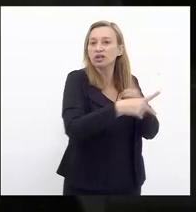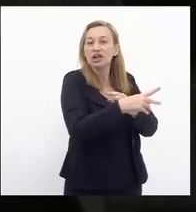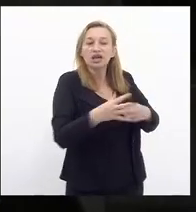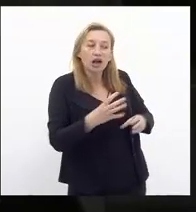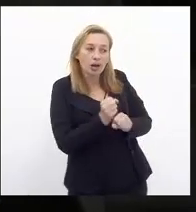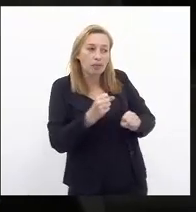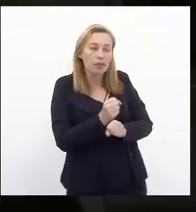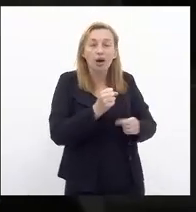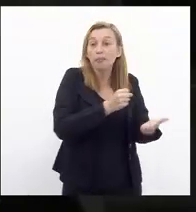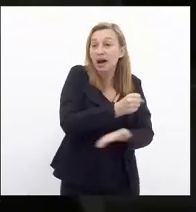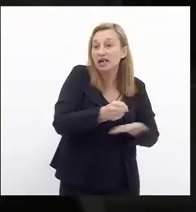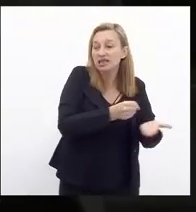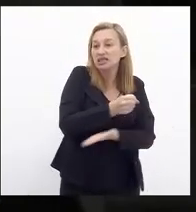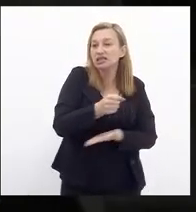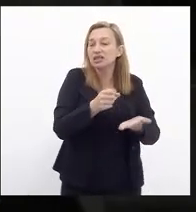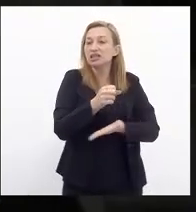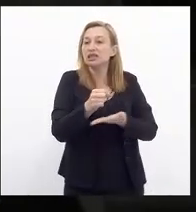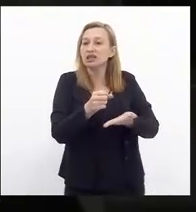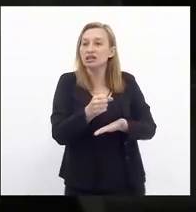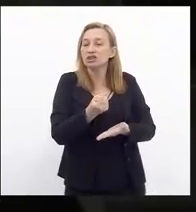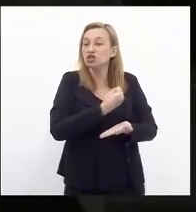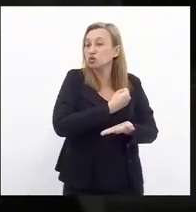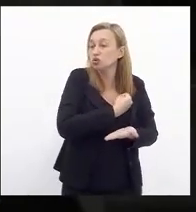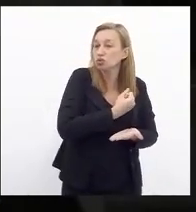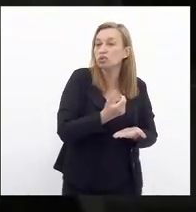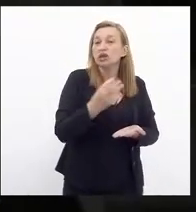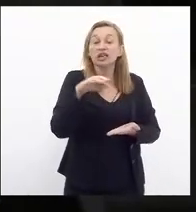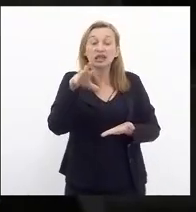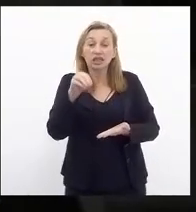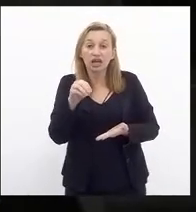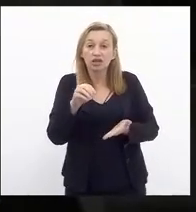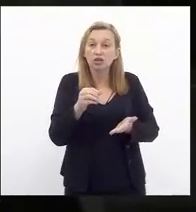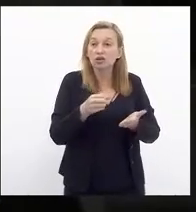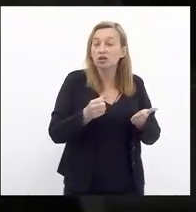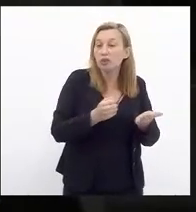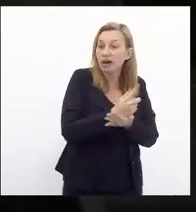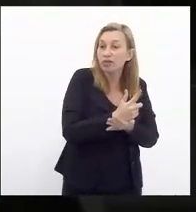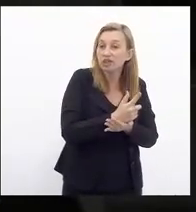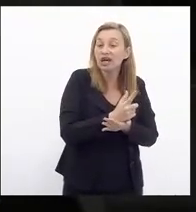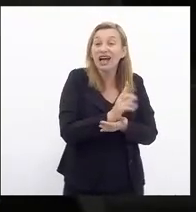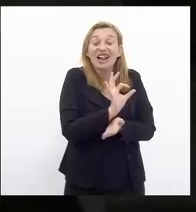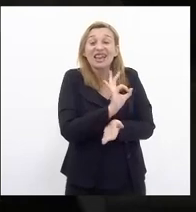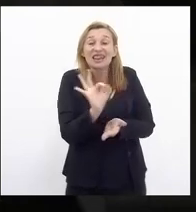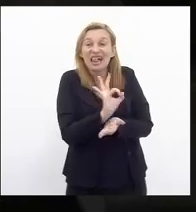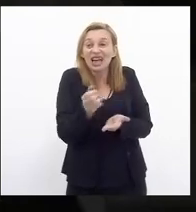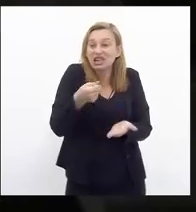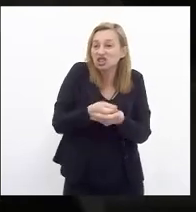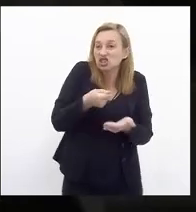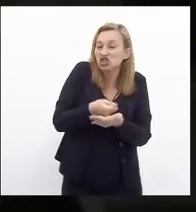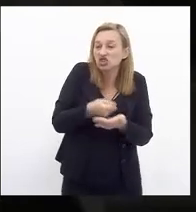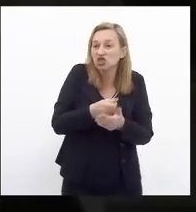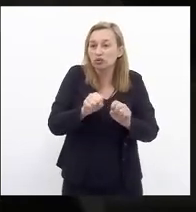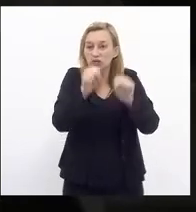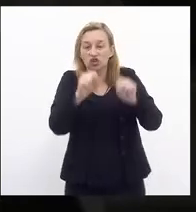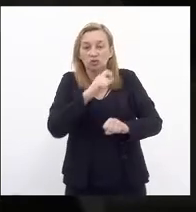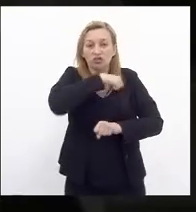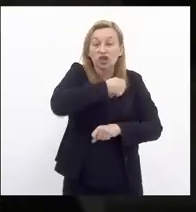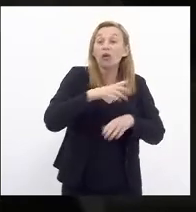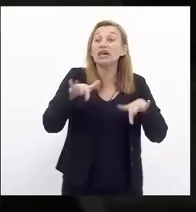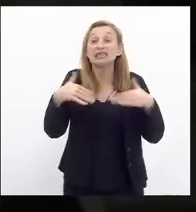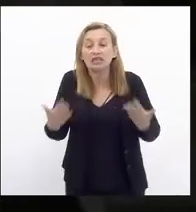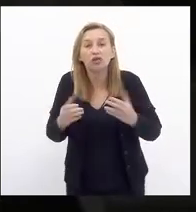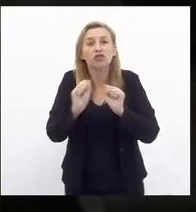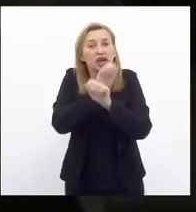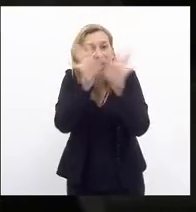base cálculo que falava de mudança nas pensões e fala de tempo de contribuição nada disso é exigido pelo meu time de coração ficar tão